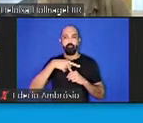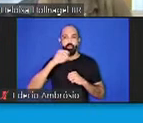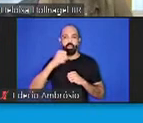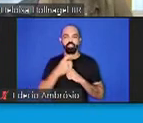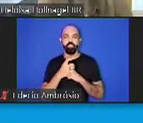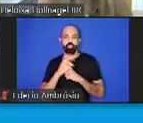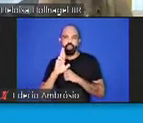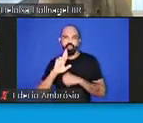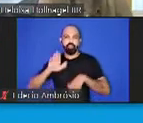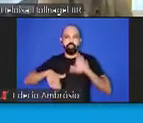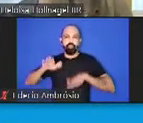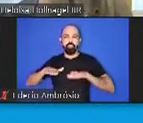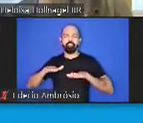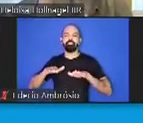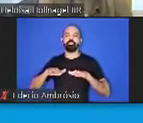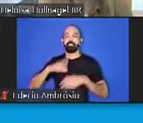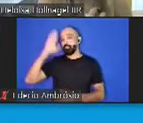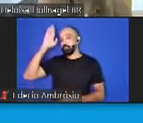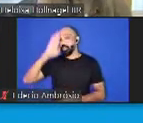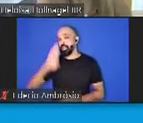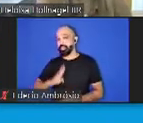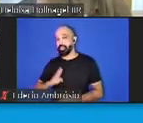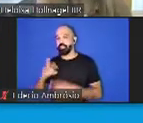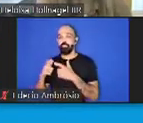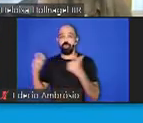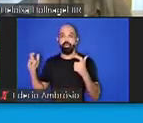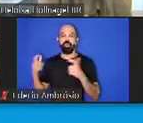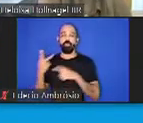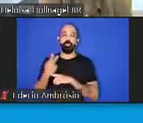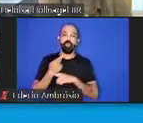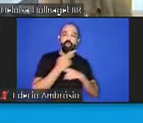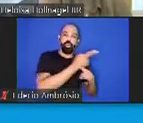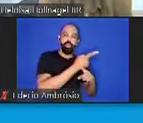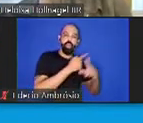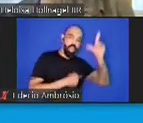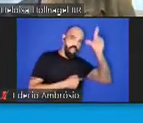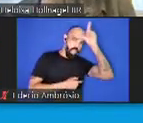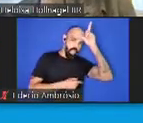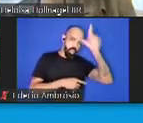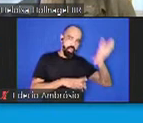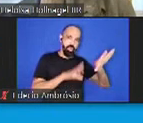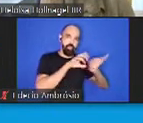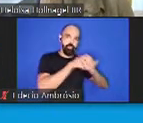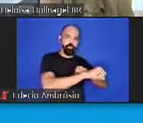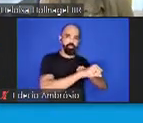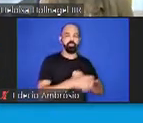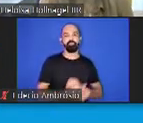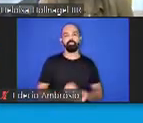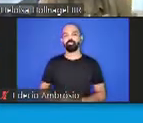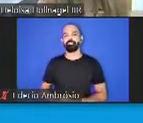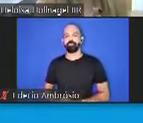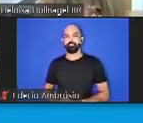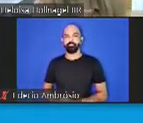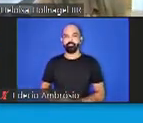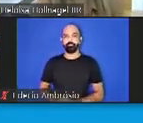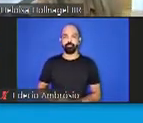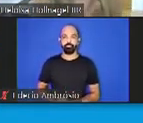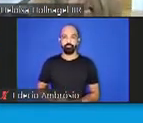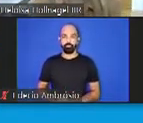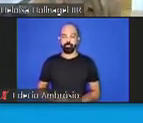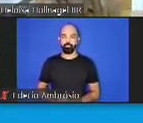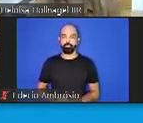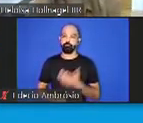os brasileiros buscam a Alemanha para sua formação. Só para vocês também terem uma